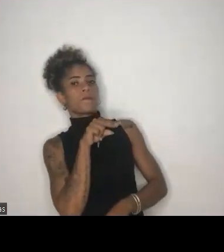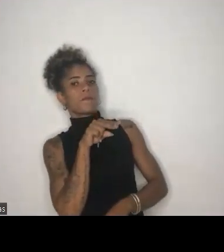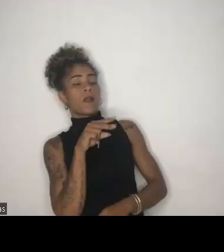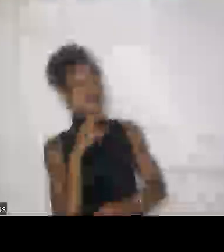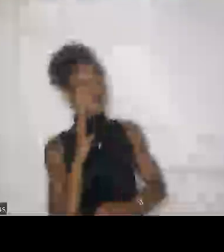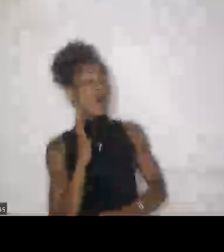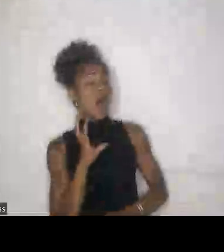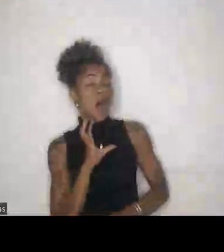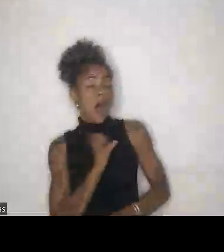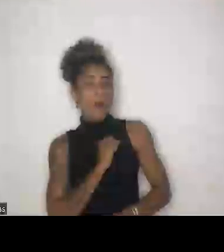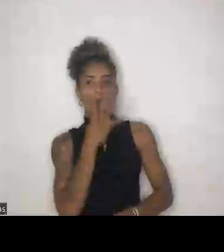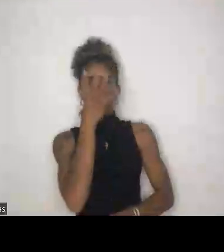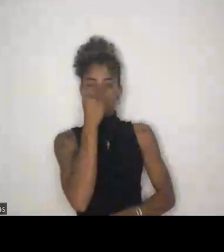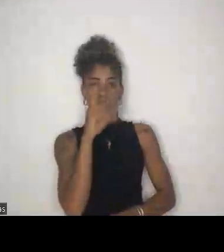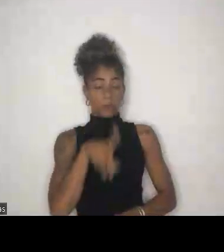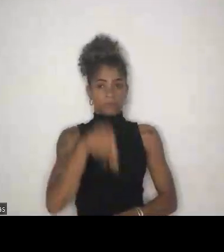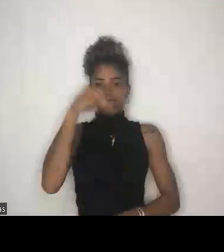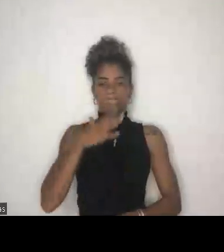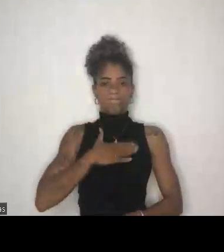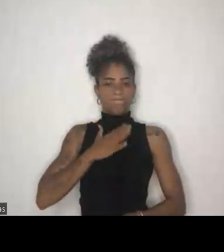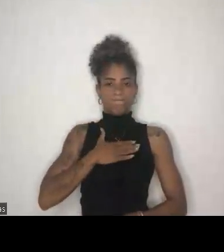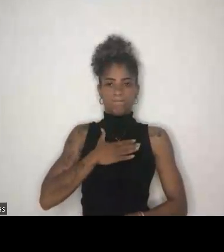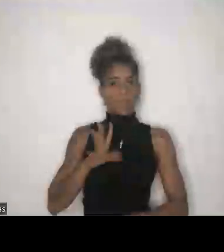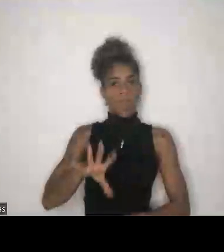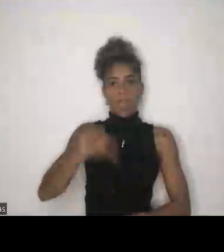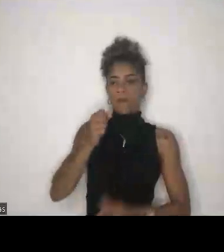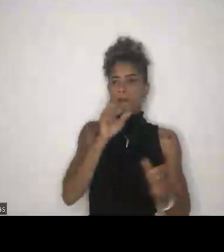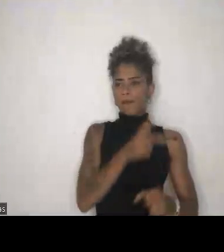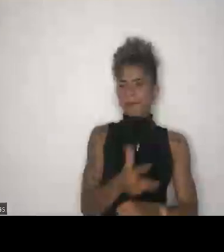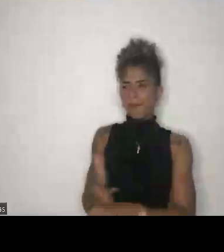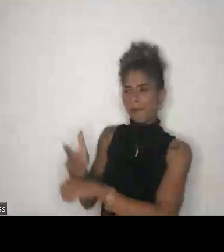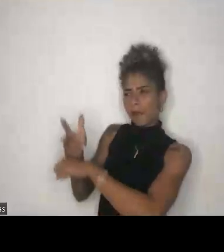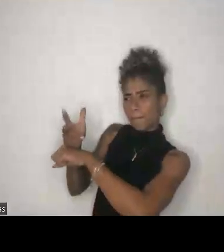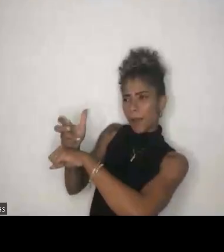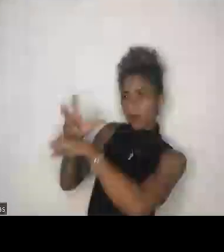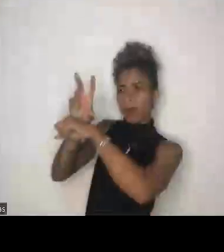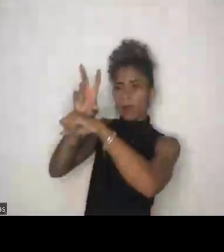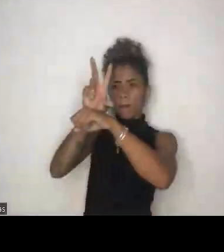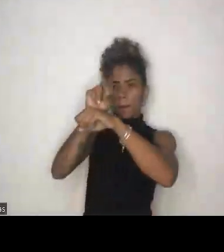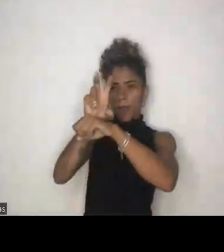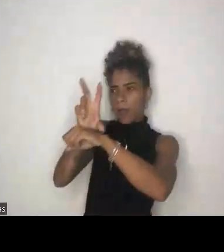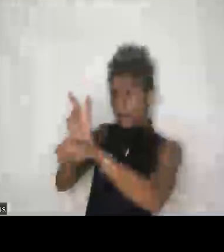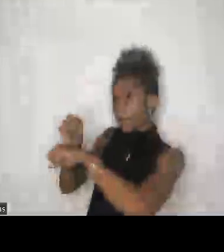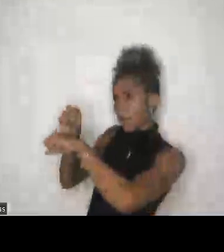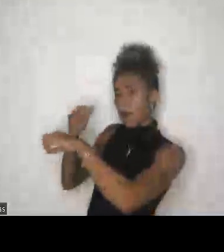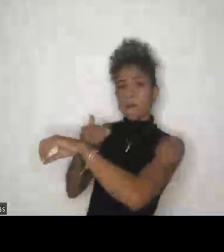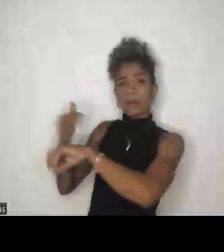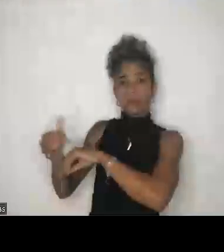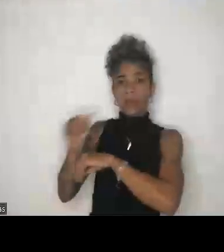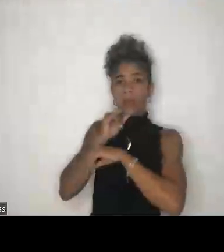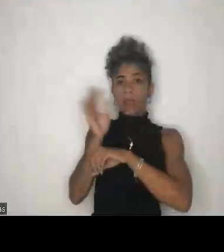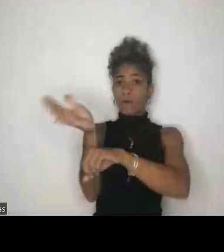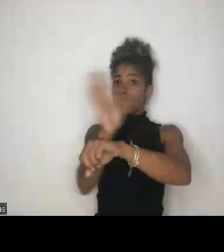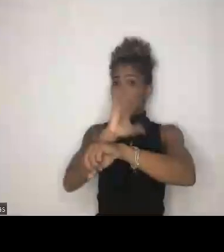por fotografia meu hobby preferido é andar com uma câmera eu comecei a fotografar em filme 35 MM né